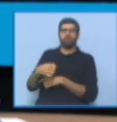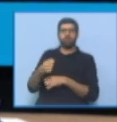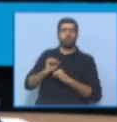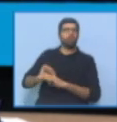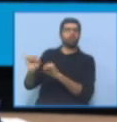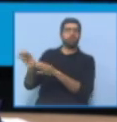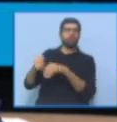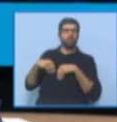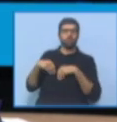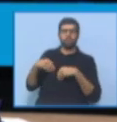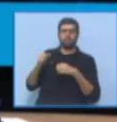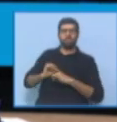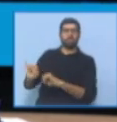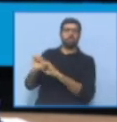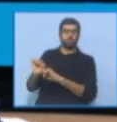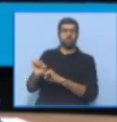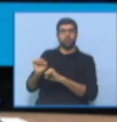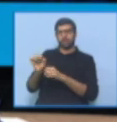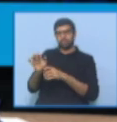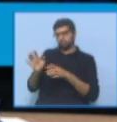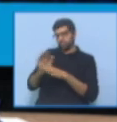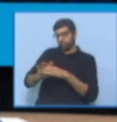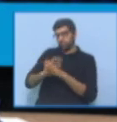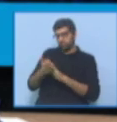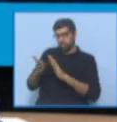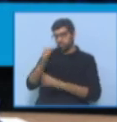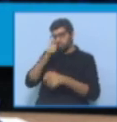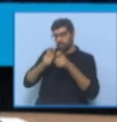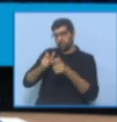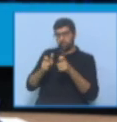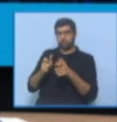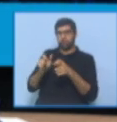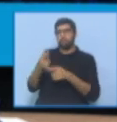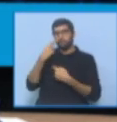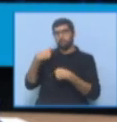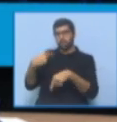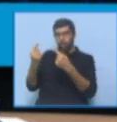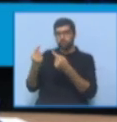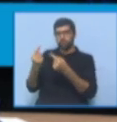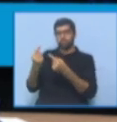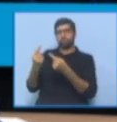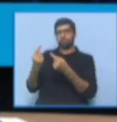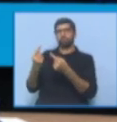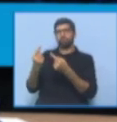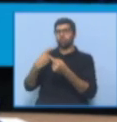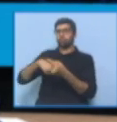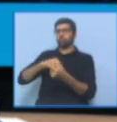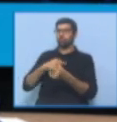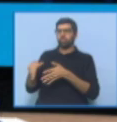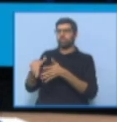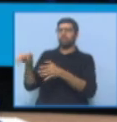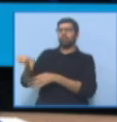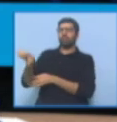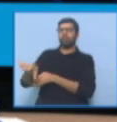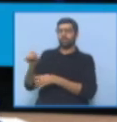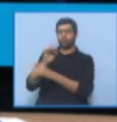em acudir a uma situação de emergência humanitária, revela que estamos no mau caminho em